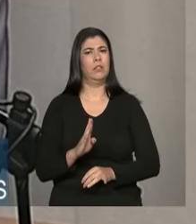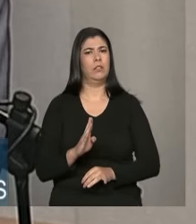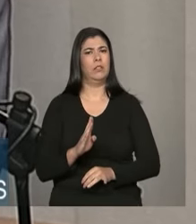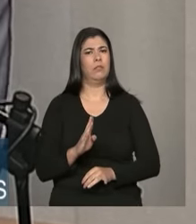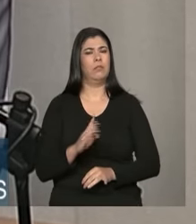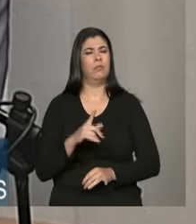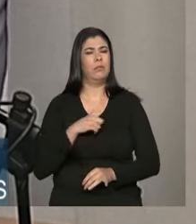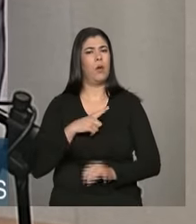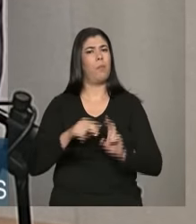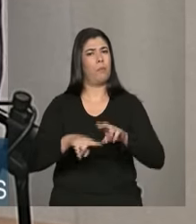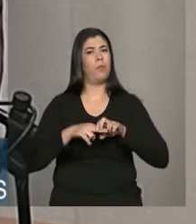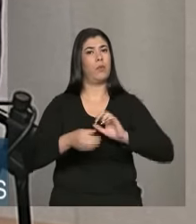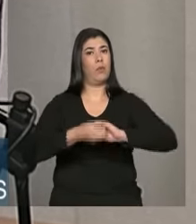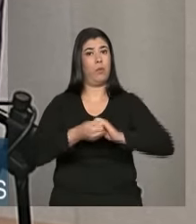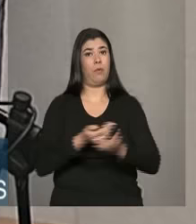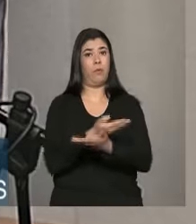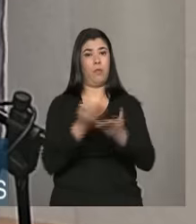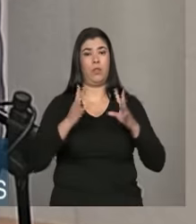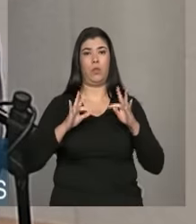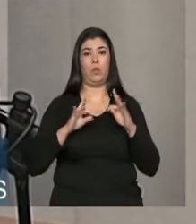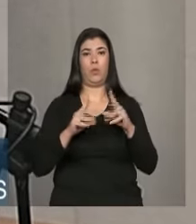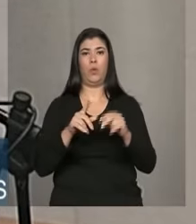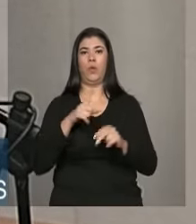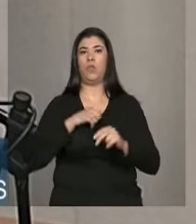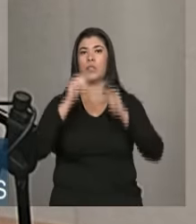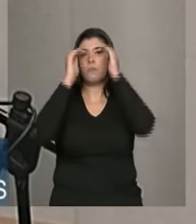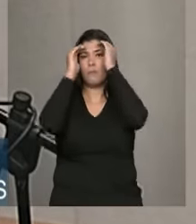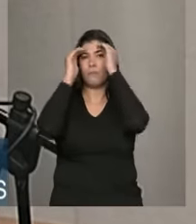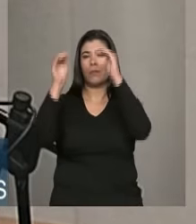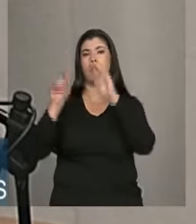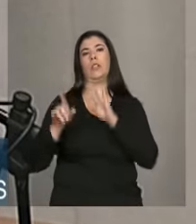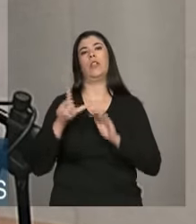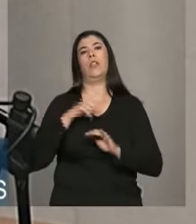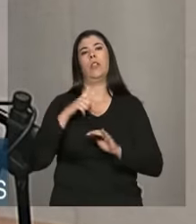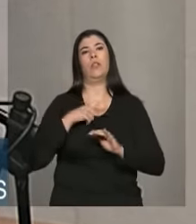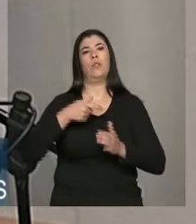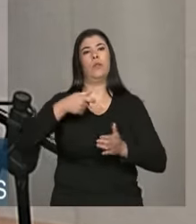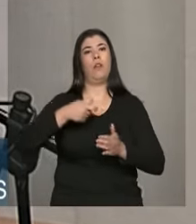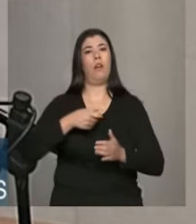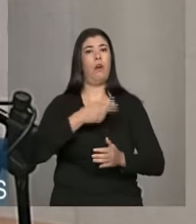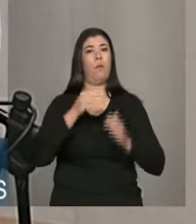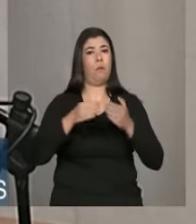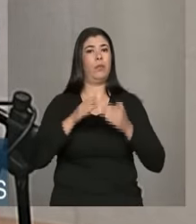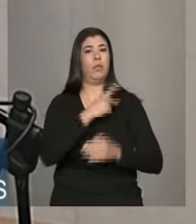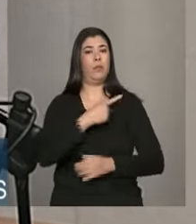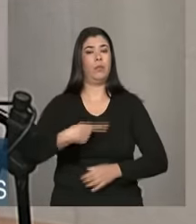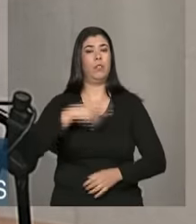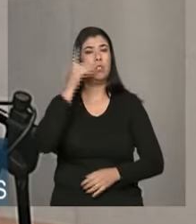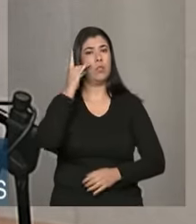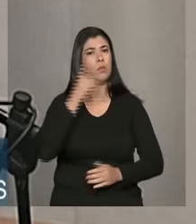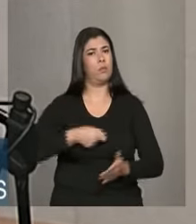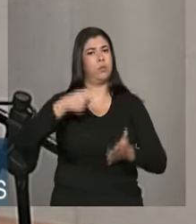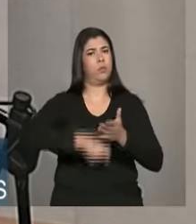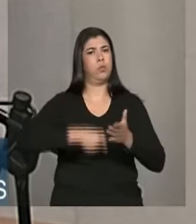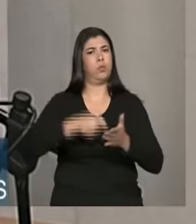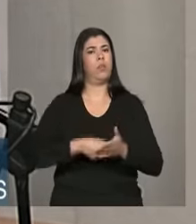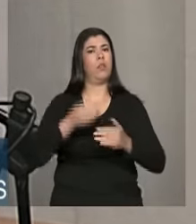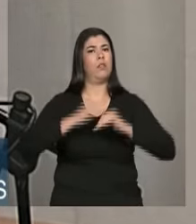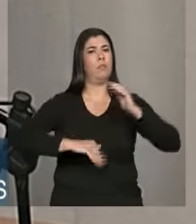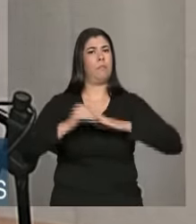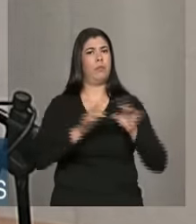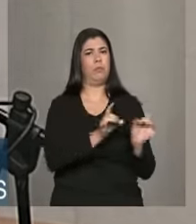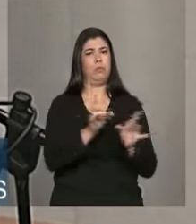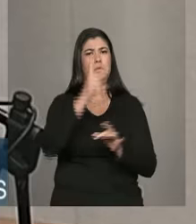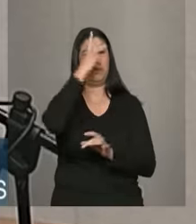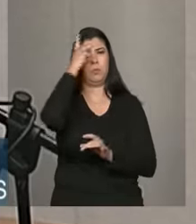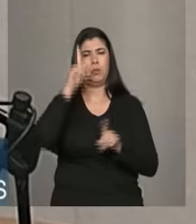meus cumprimentos a todos aqueles que têm Comprido a determinação firme da presidenta de que nós possamos enfrentar este crime com as